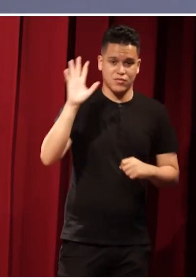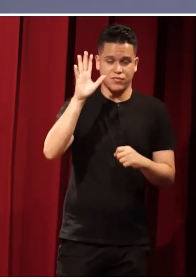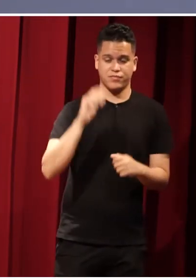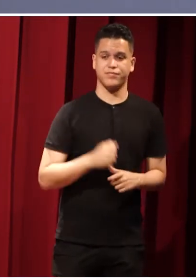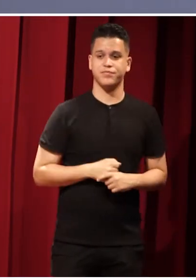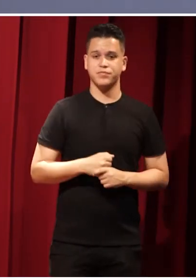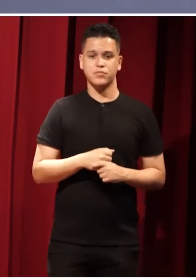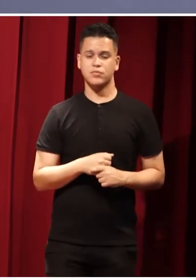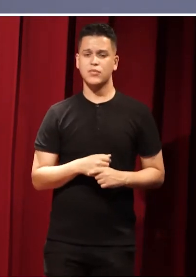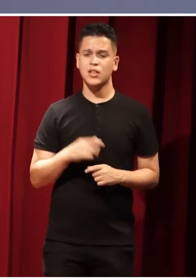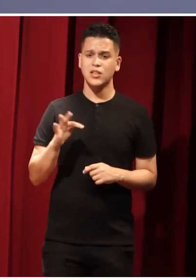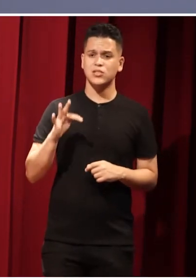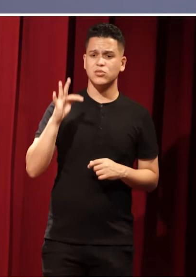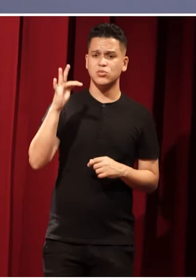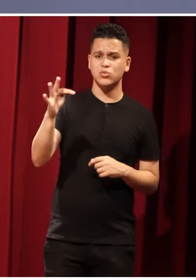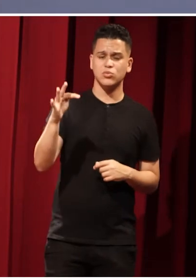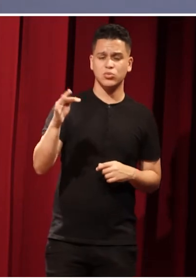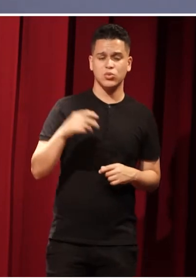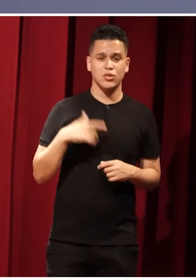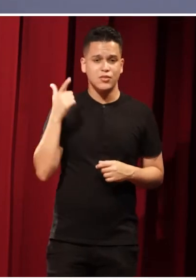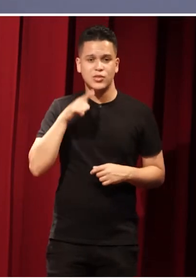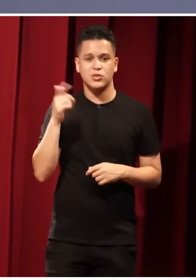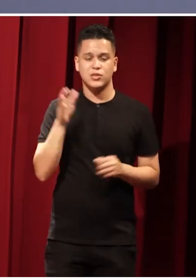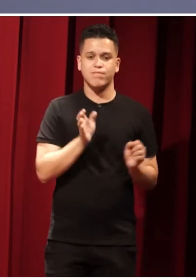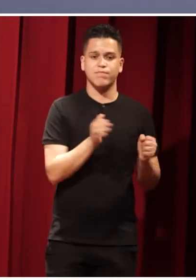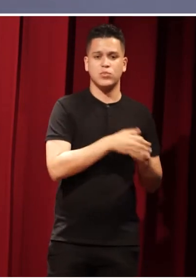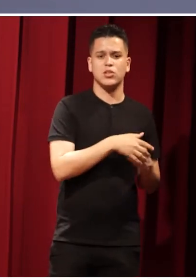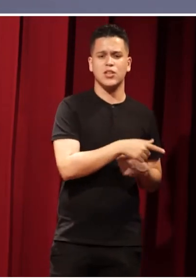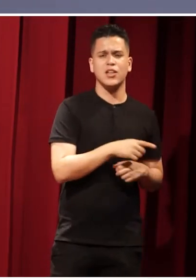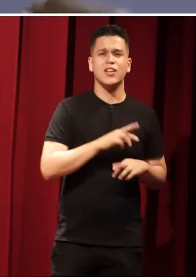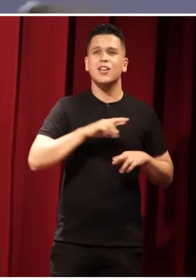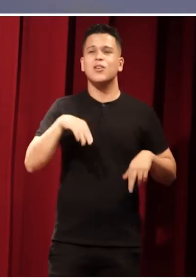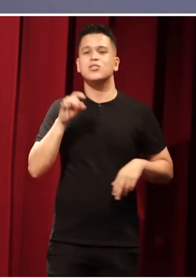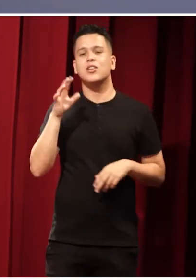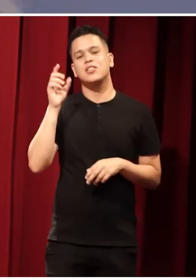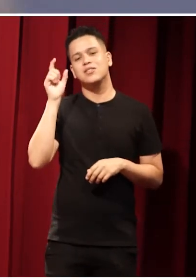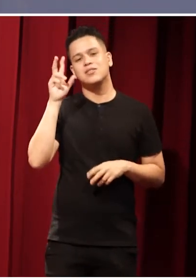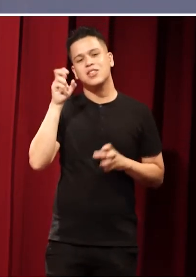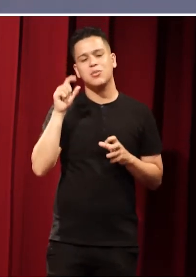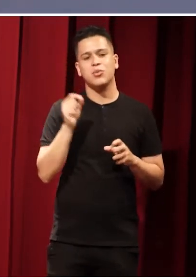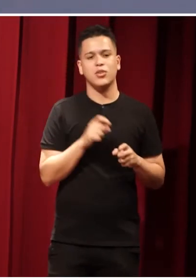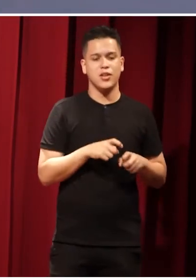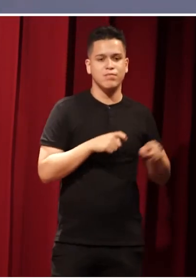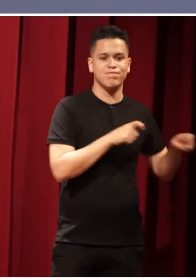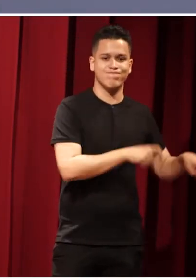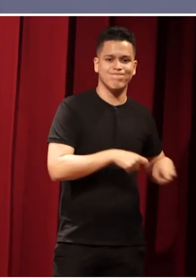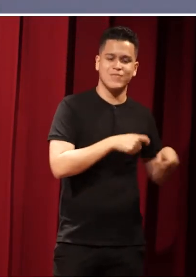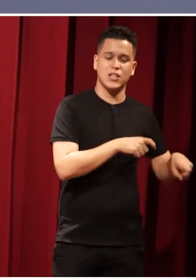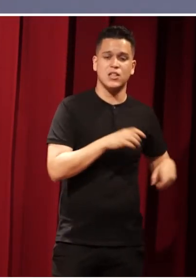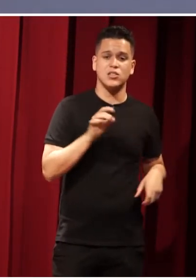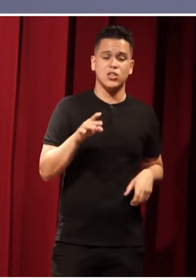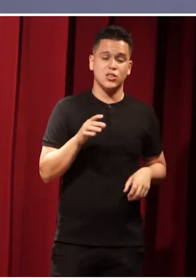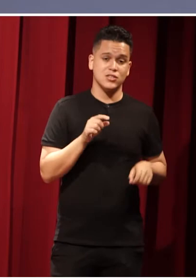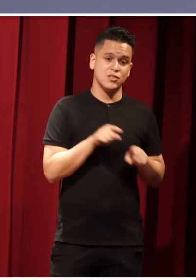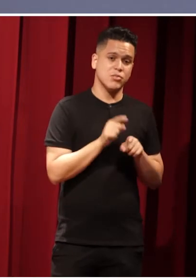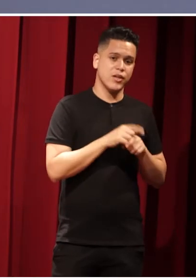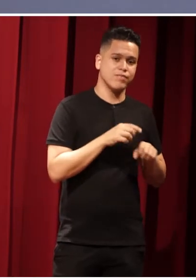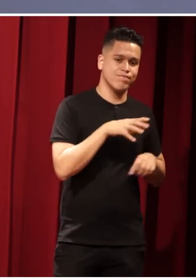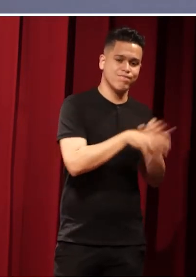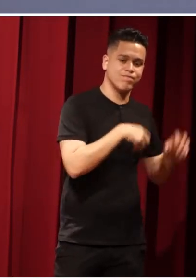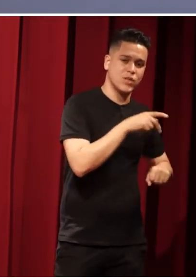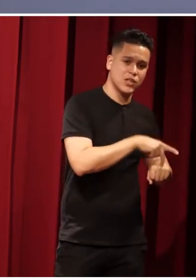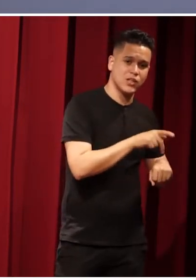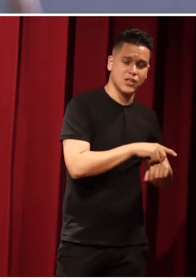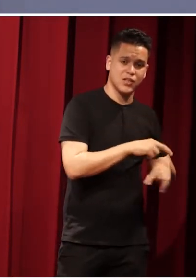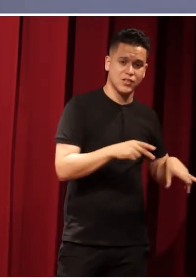afins, vai gerar sobre esses territórios. Porque isso não é só uma questão de agricultura, mas de uma mineração futura para alimentar essa